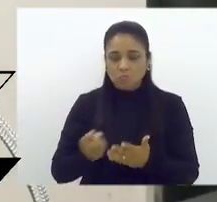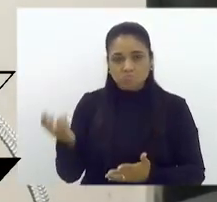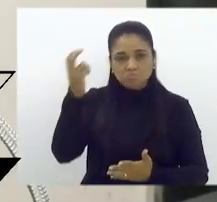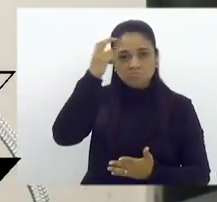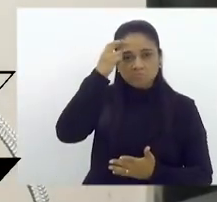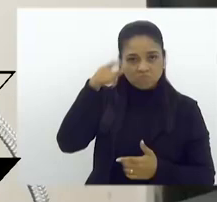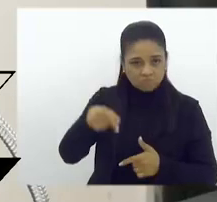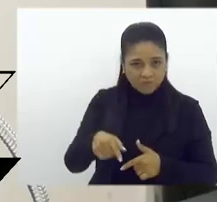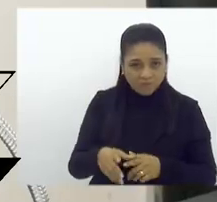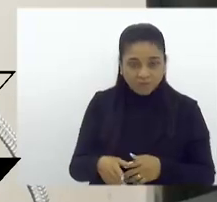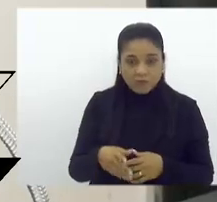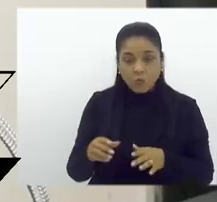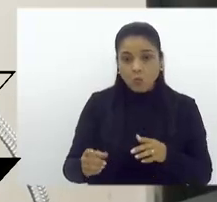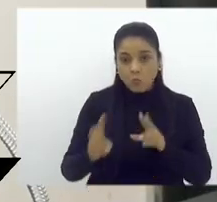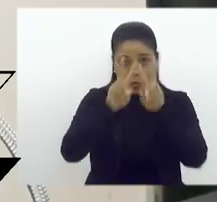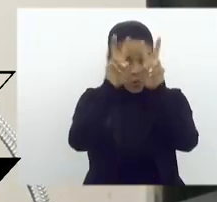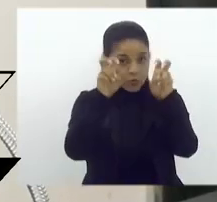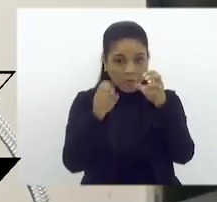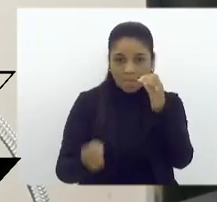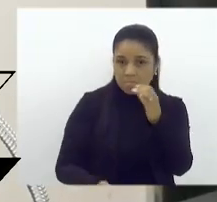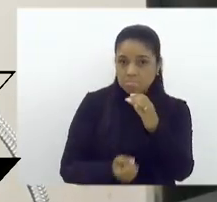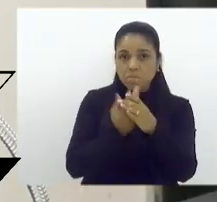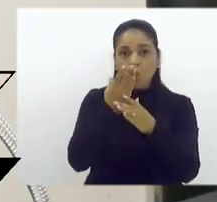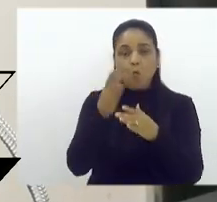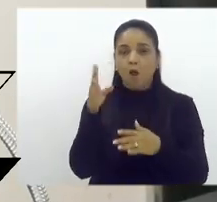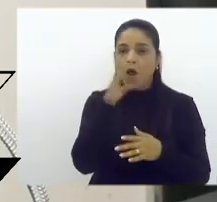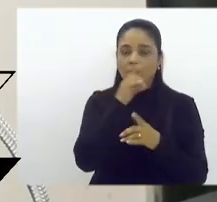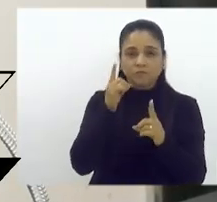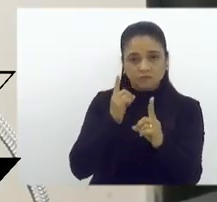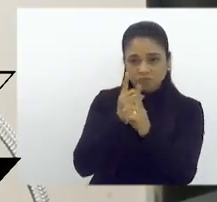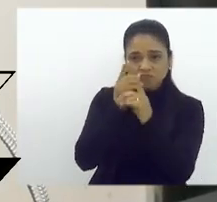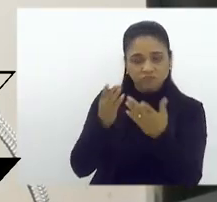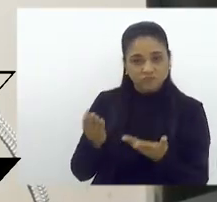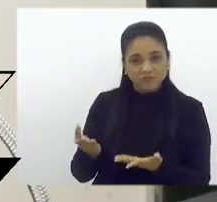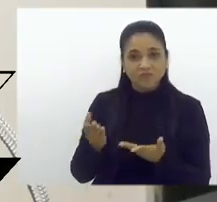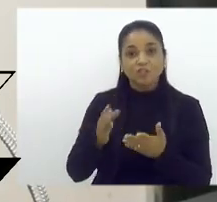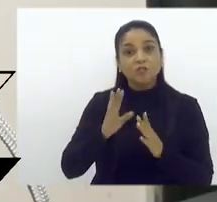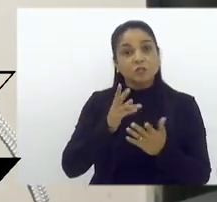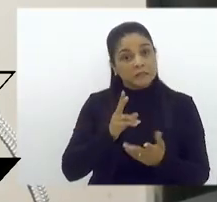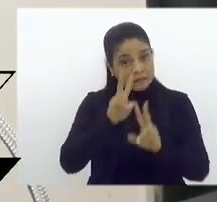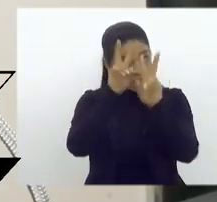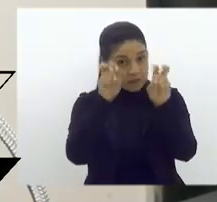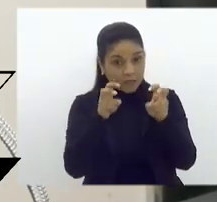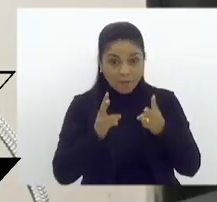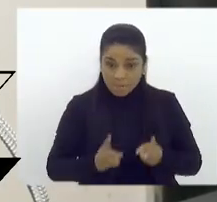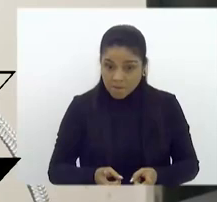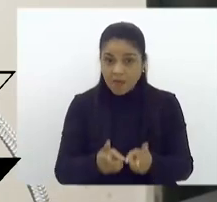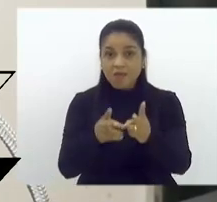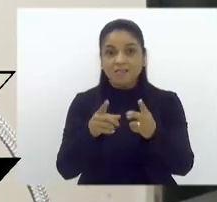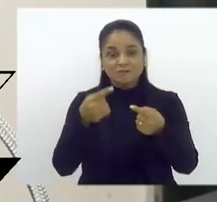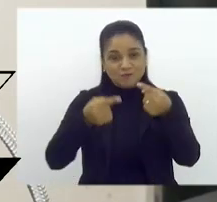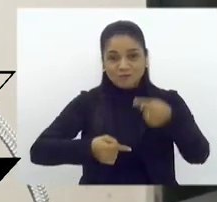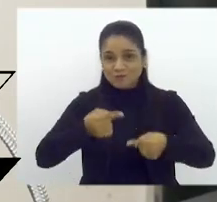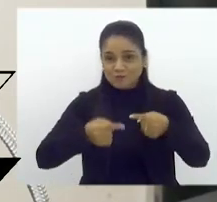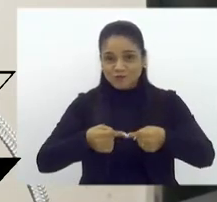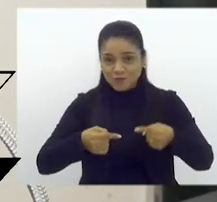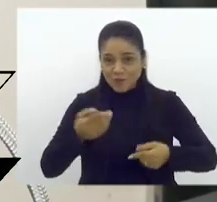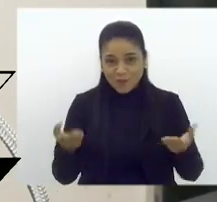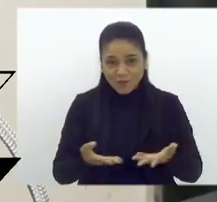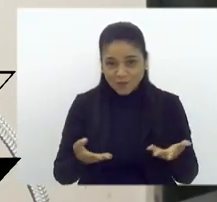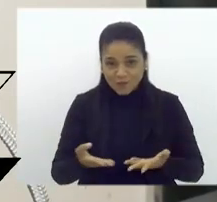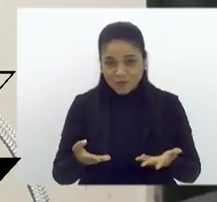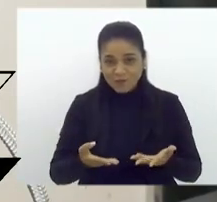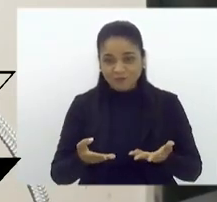o tema que surgiu ali no rápido encontro era justamente esse, que já era objeto de discussão de Vossa Excelência, e nós